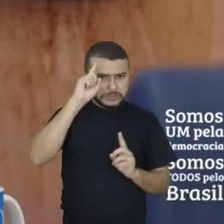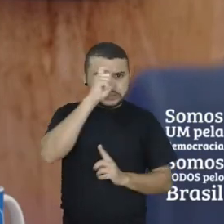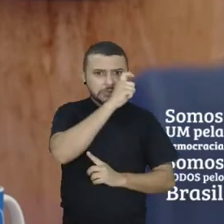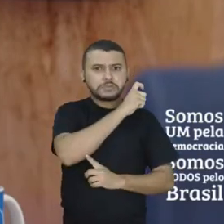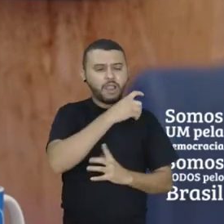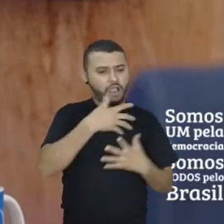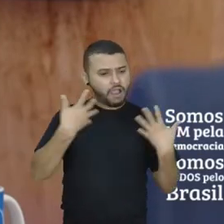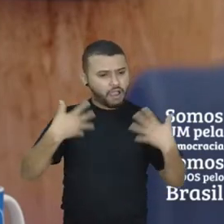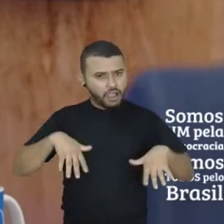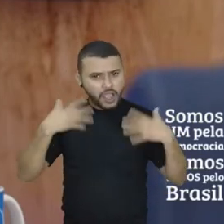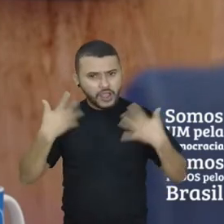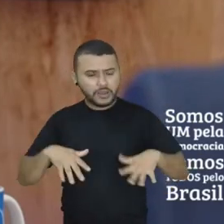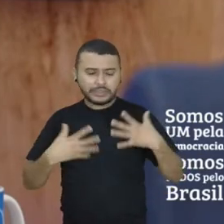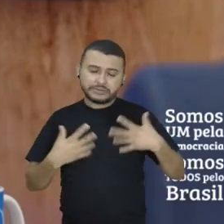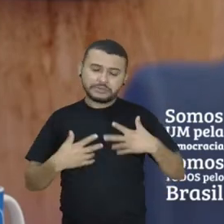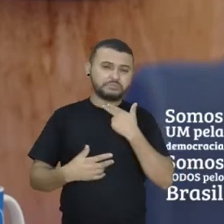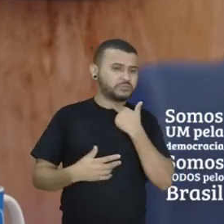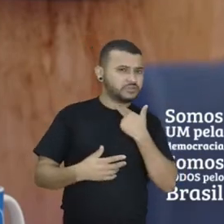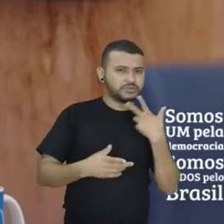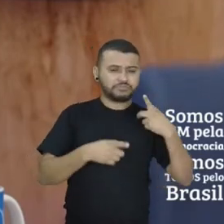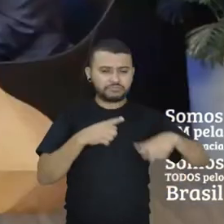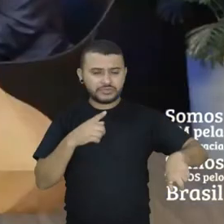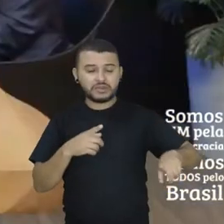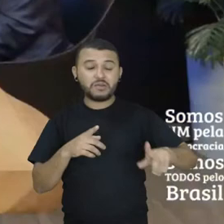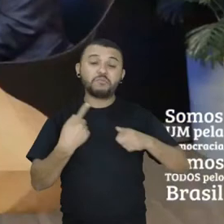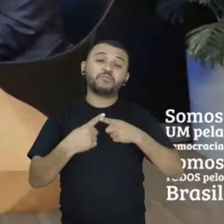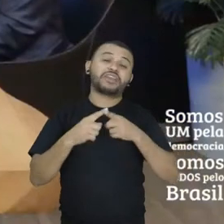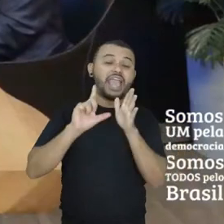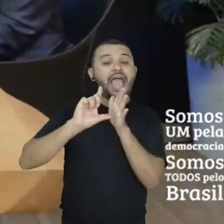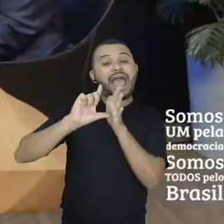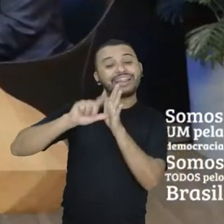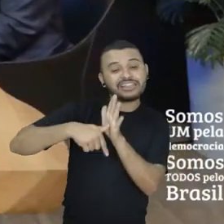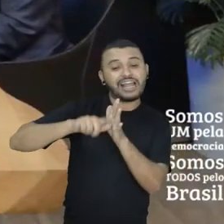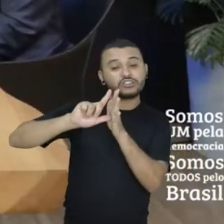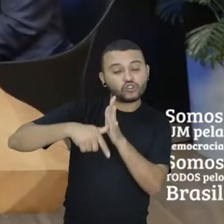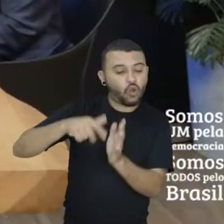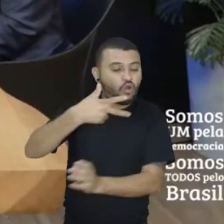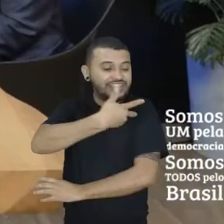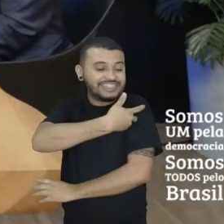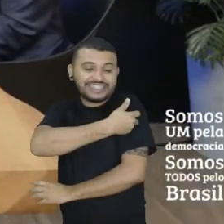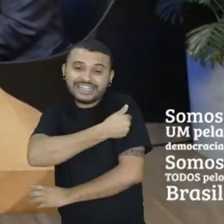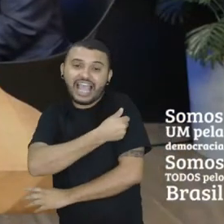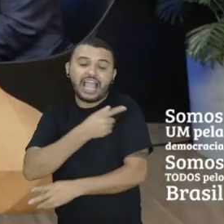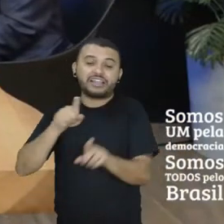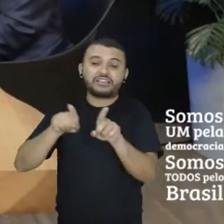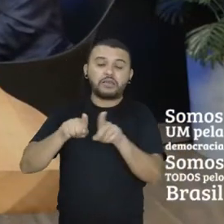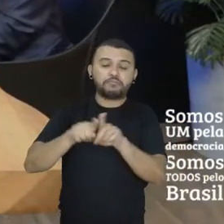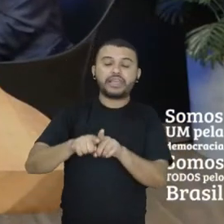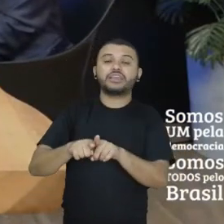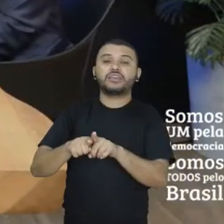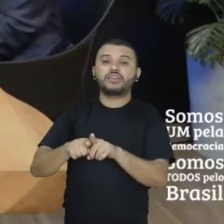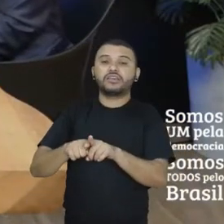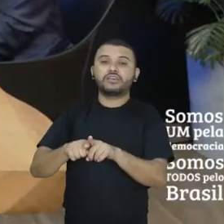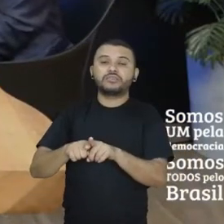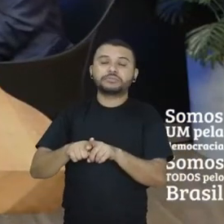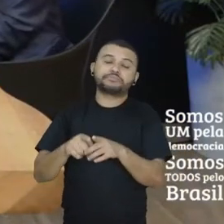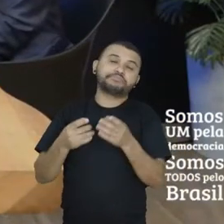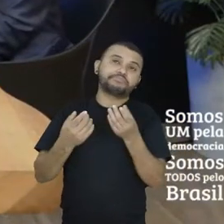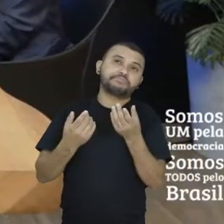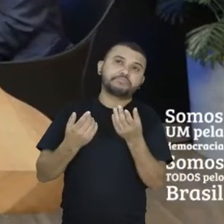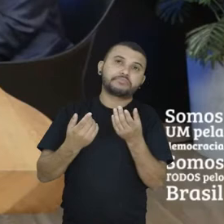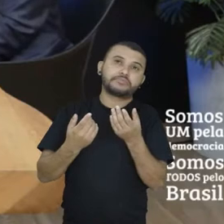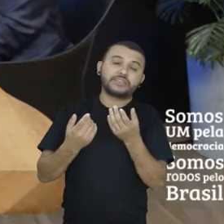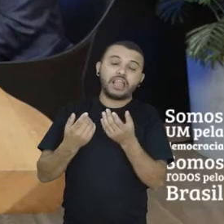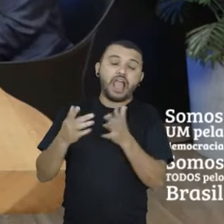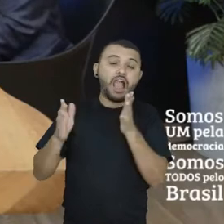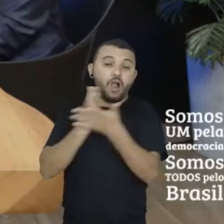deveria ter. Pelo atraso na vacinação, pela campanha criando medo